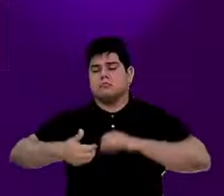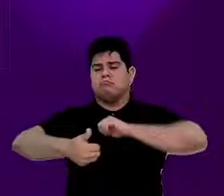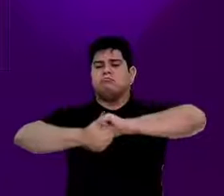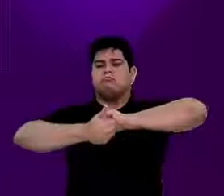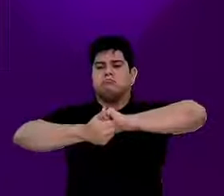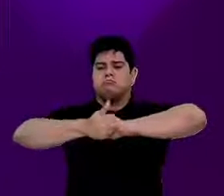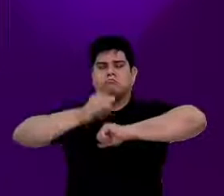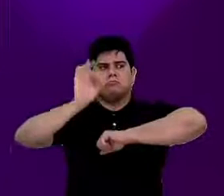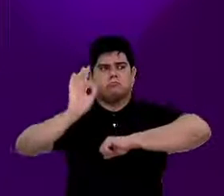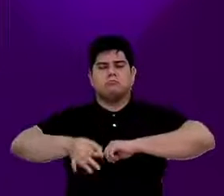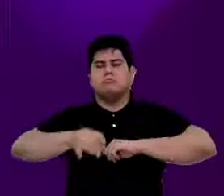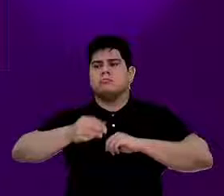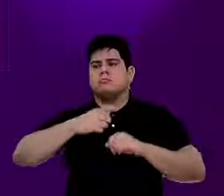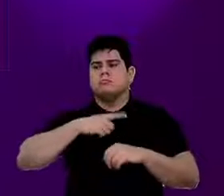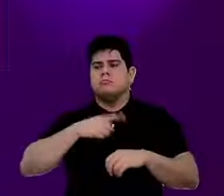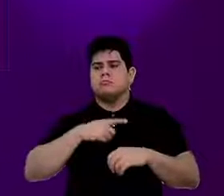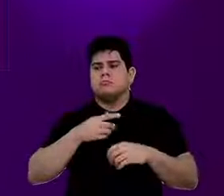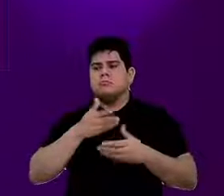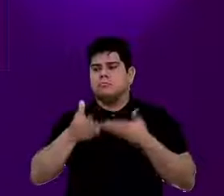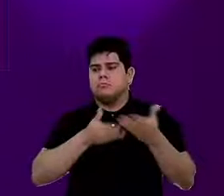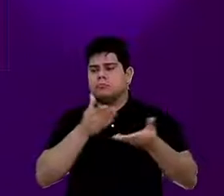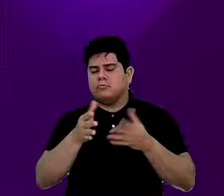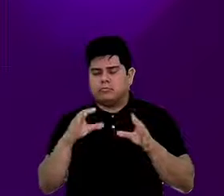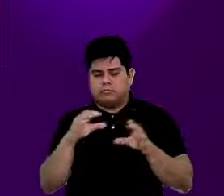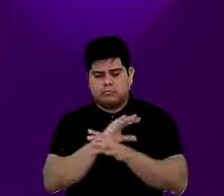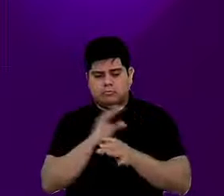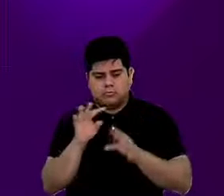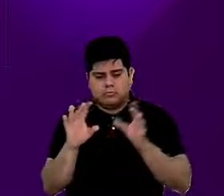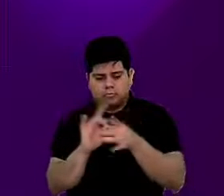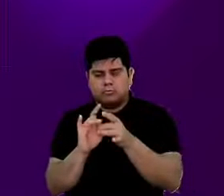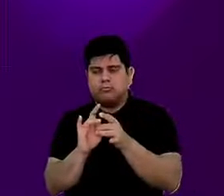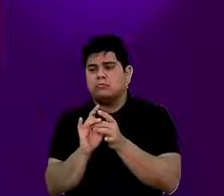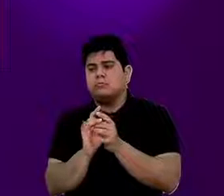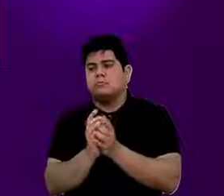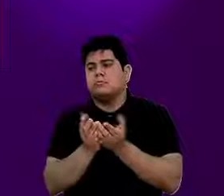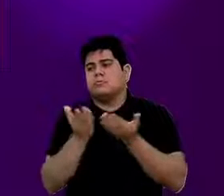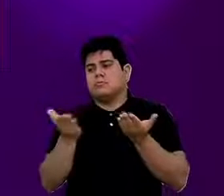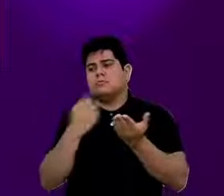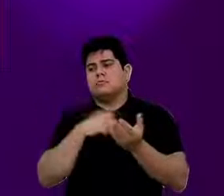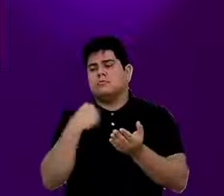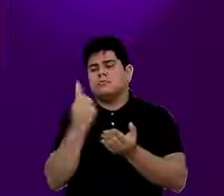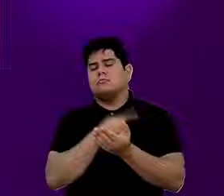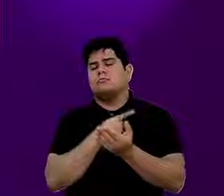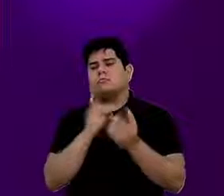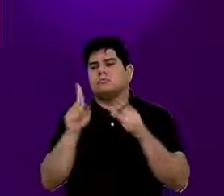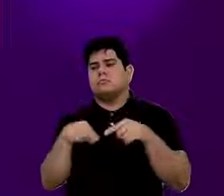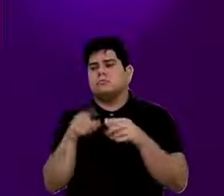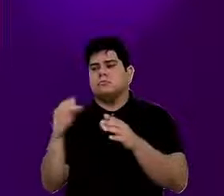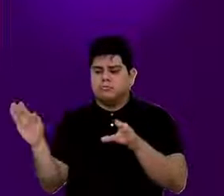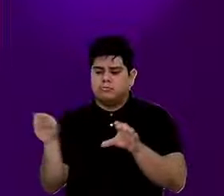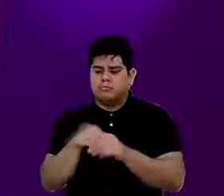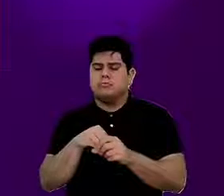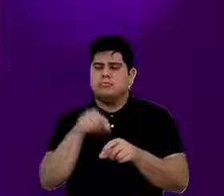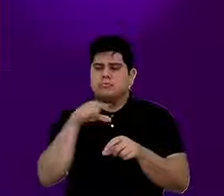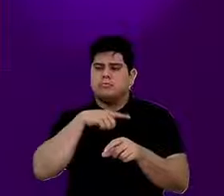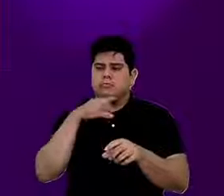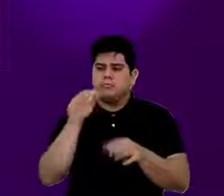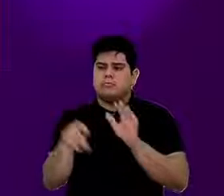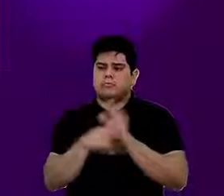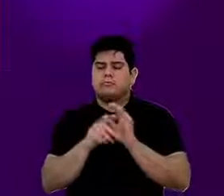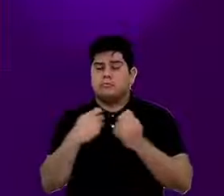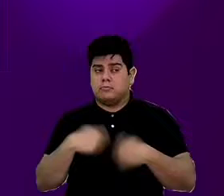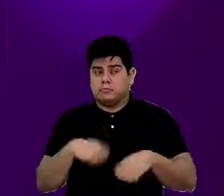qualidade dessa linha de cuidado integral em cardio-oncologia, e nós fomos incluídos e temos que fazer